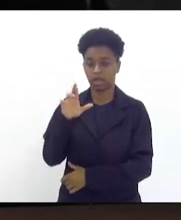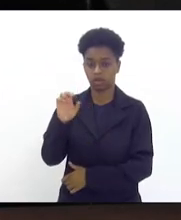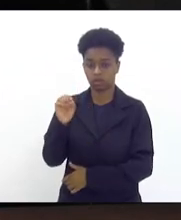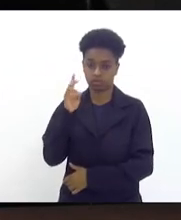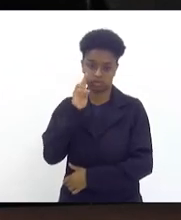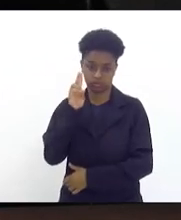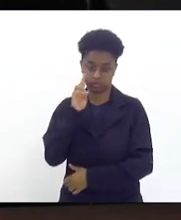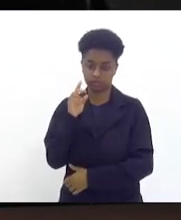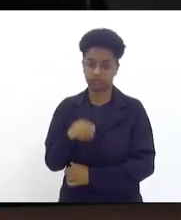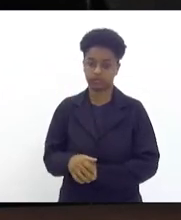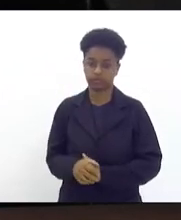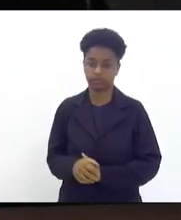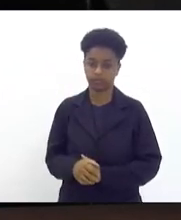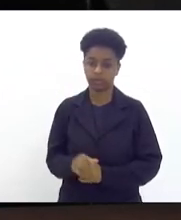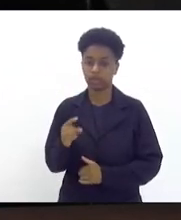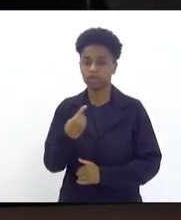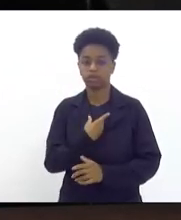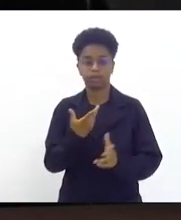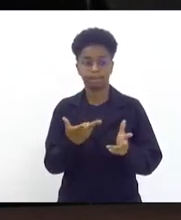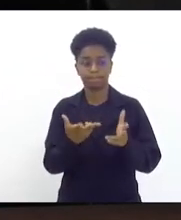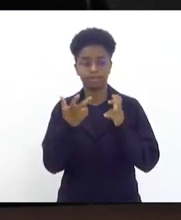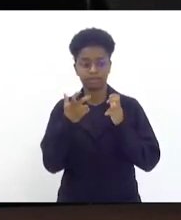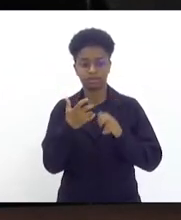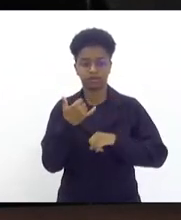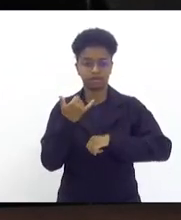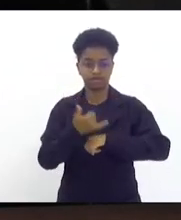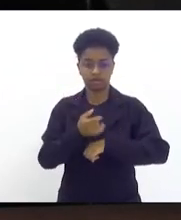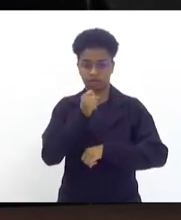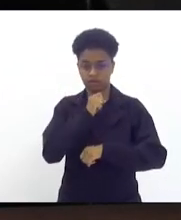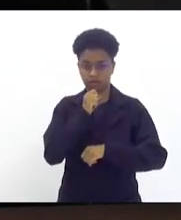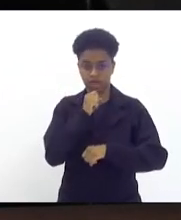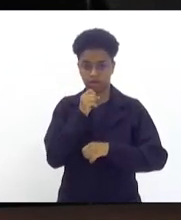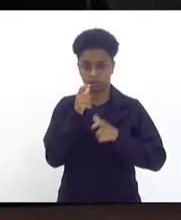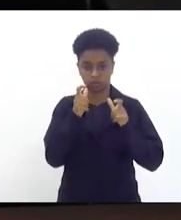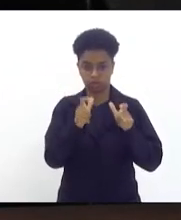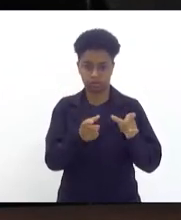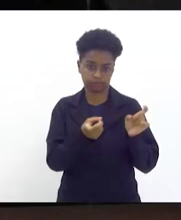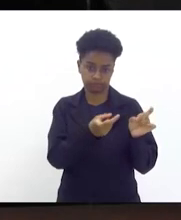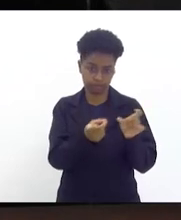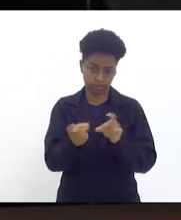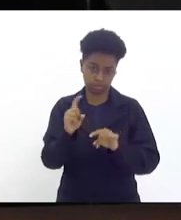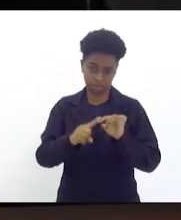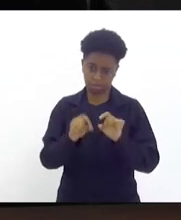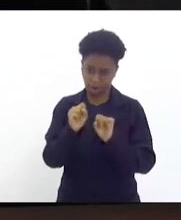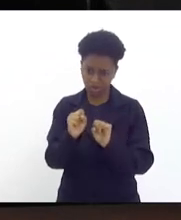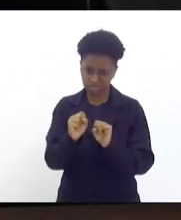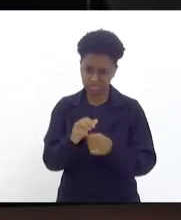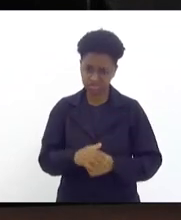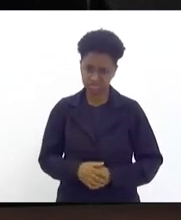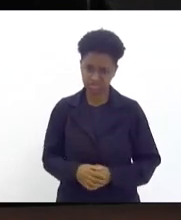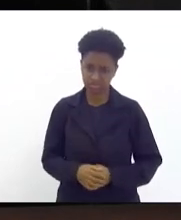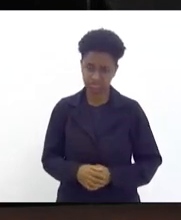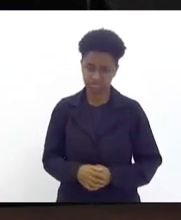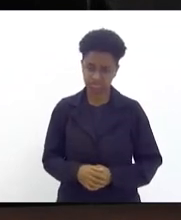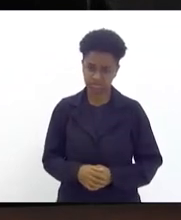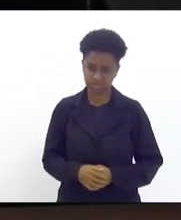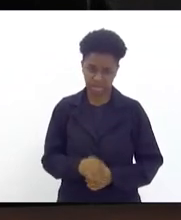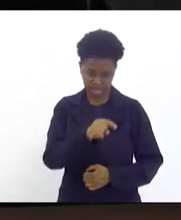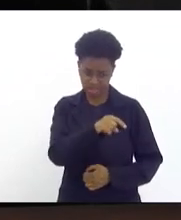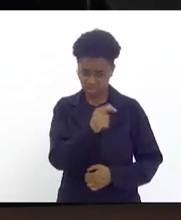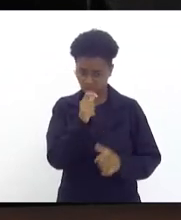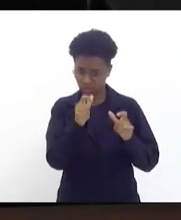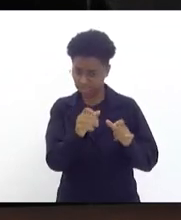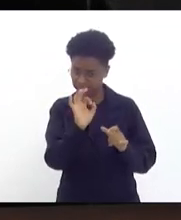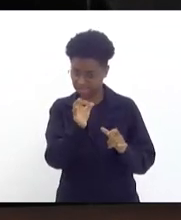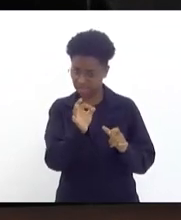logo em seguida a gente vê um ferro velho ali atrás na Delgado de Carvalho isso pode é ali é